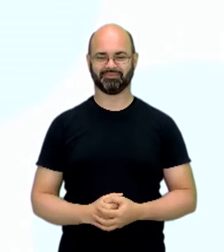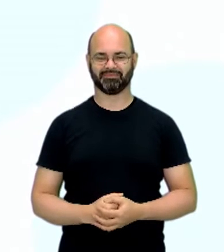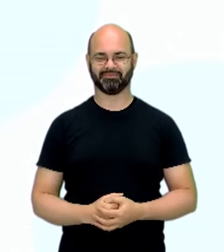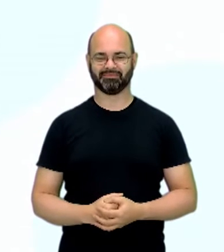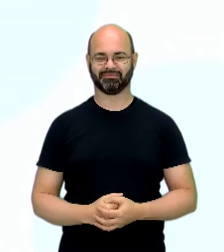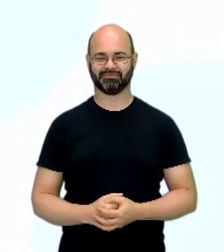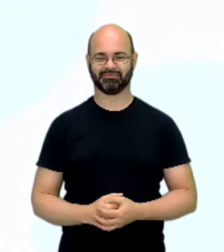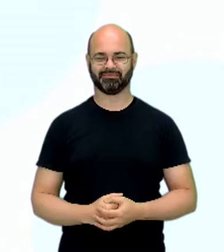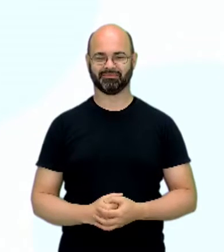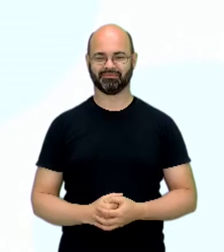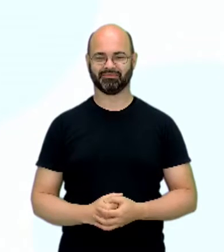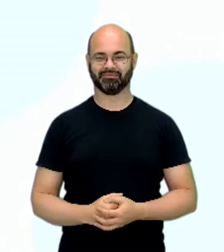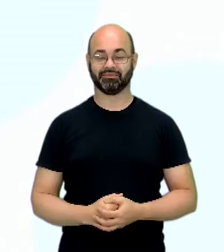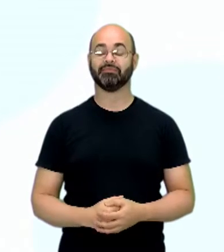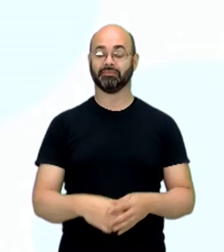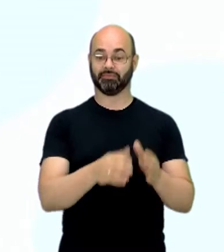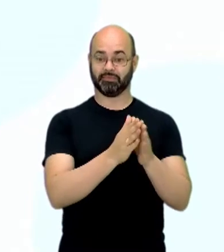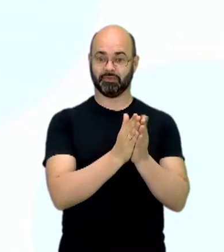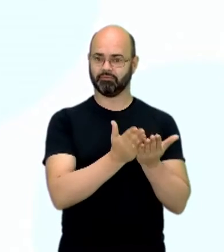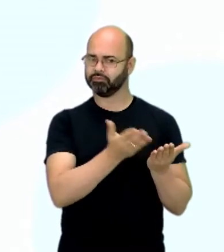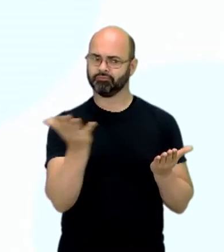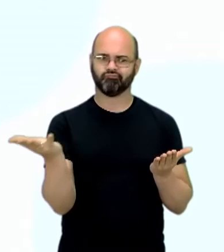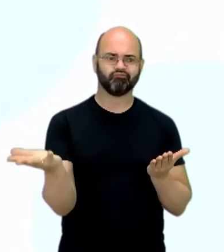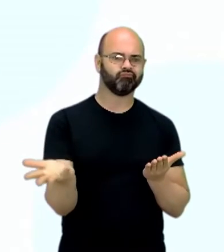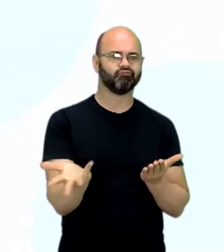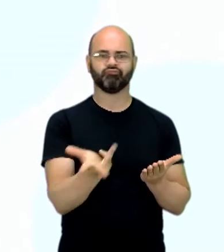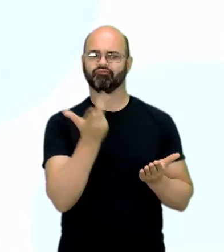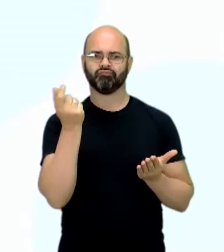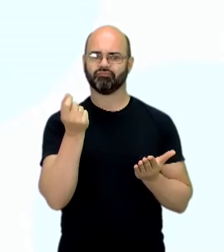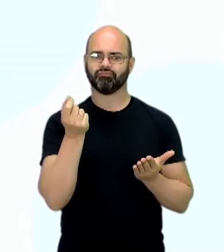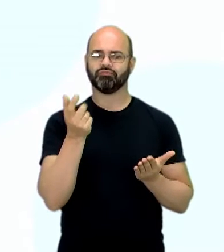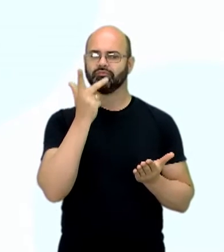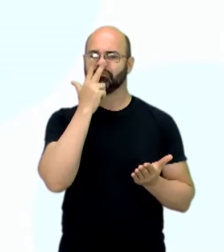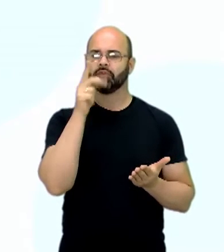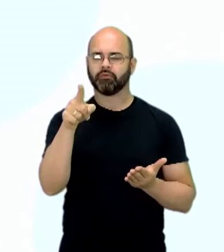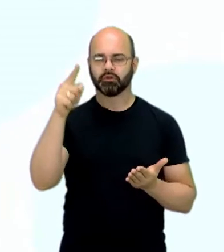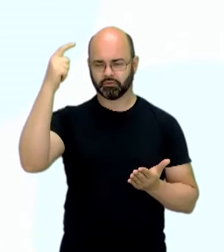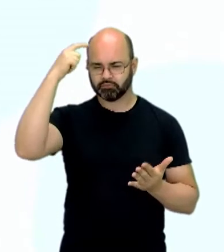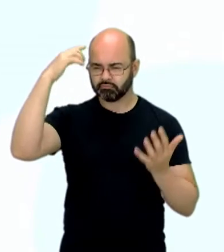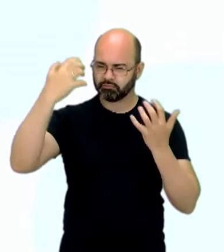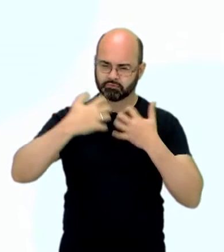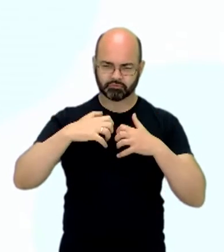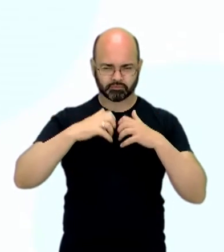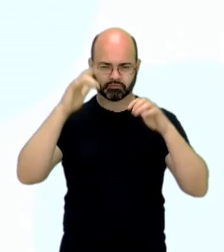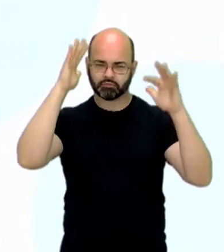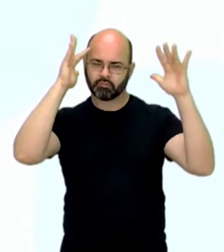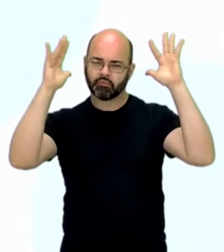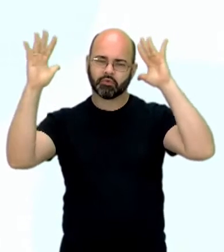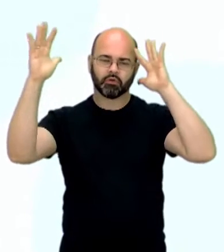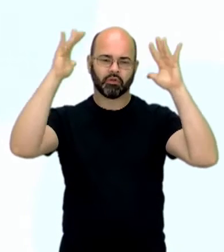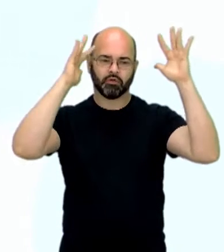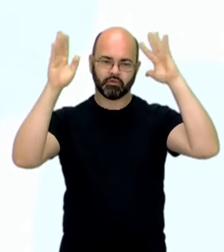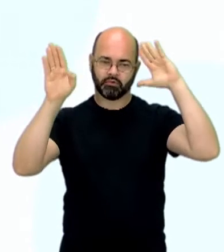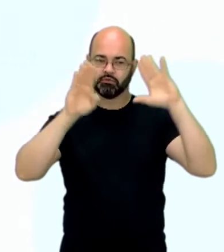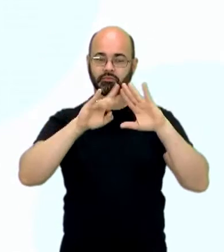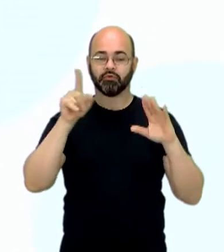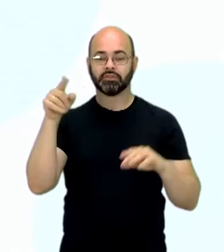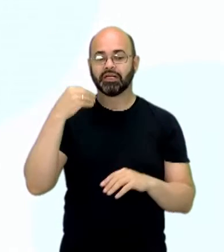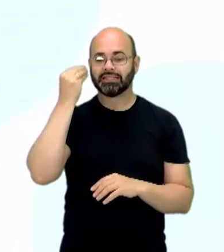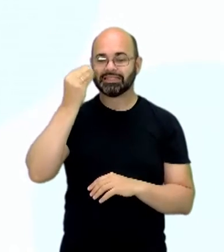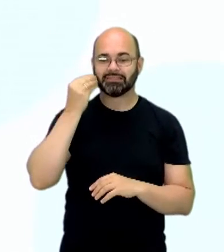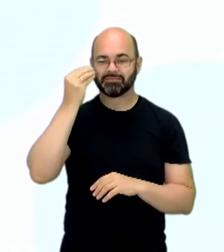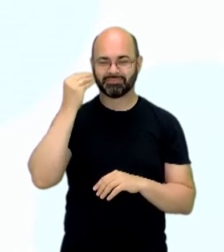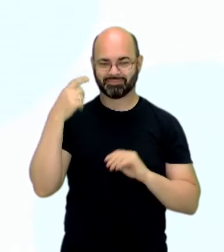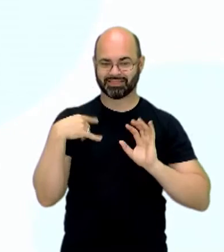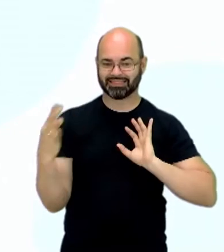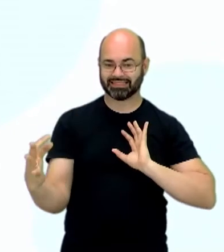realidade. Great books prompt you to reflect and relate your own